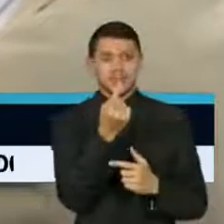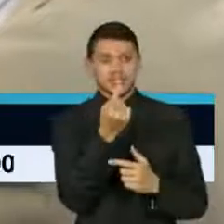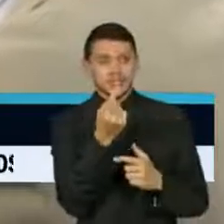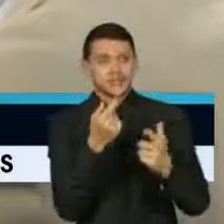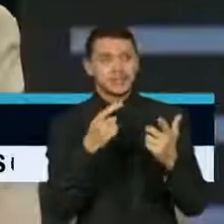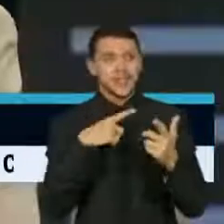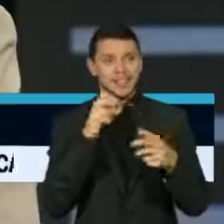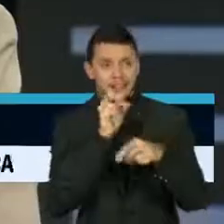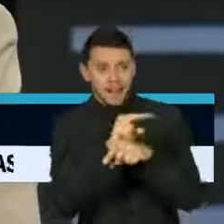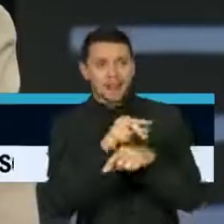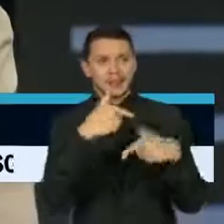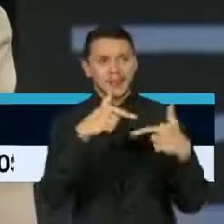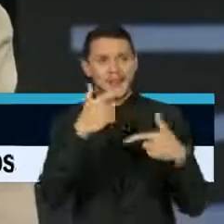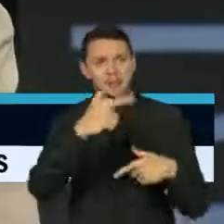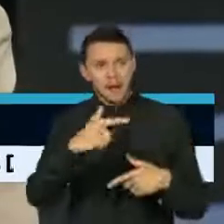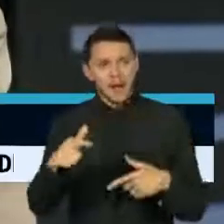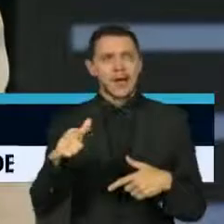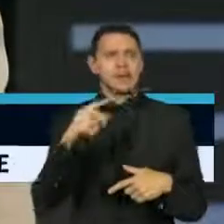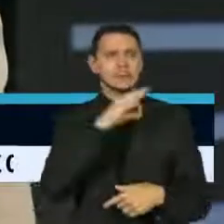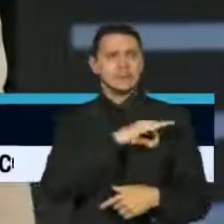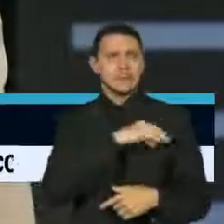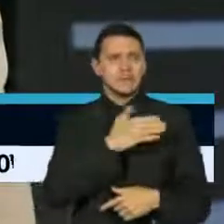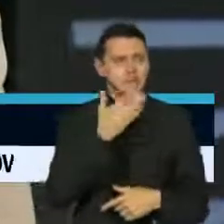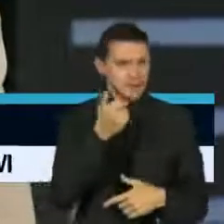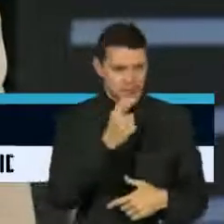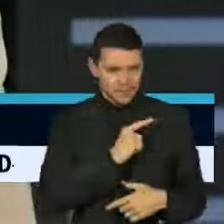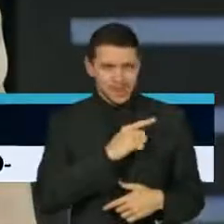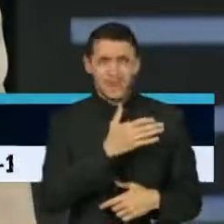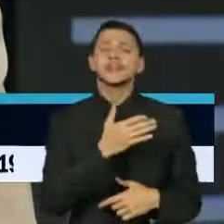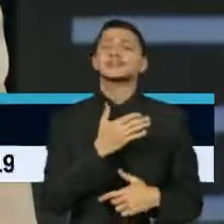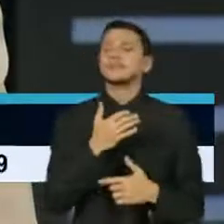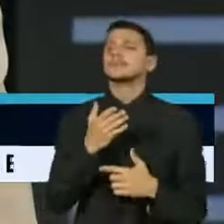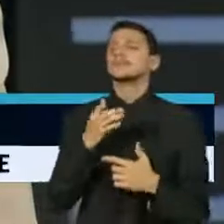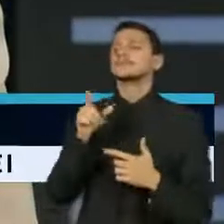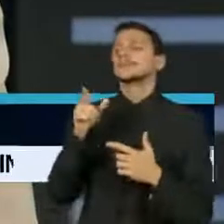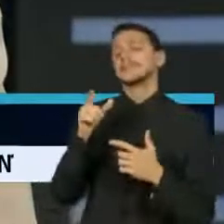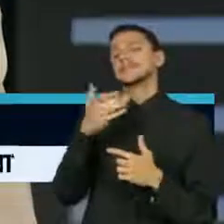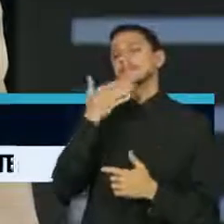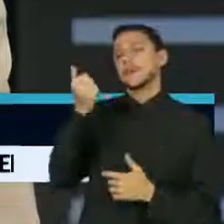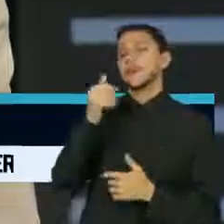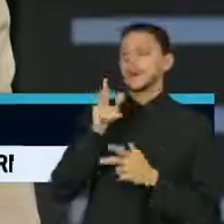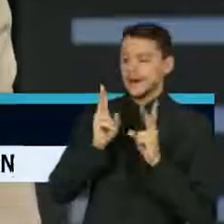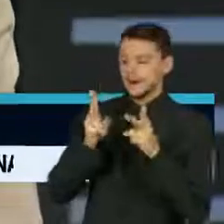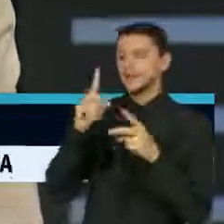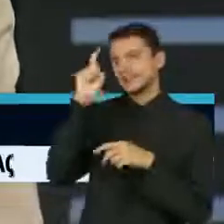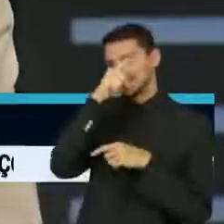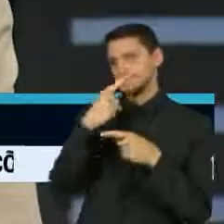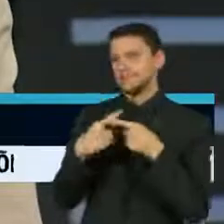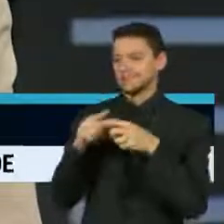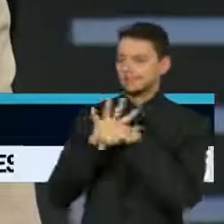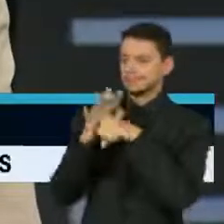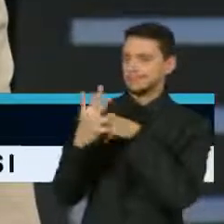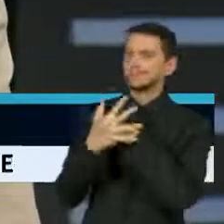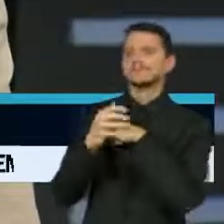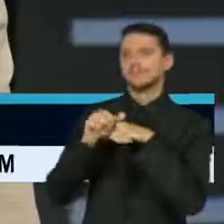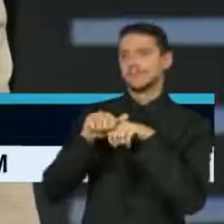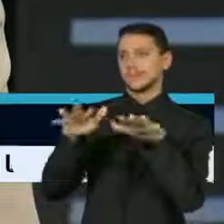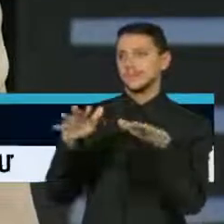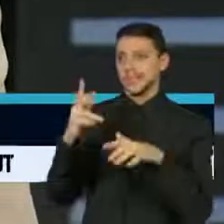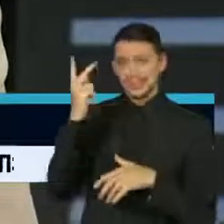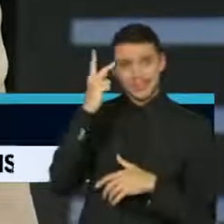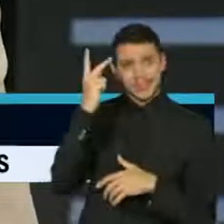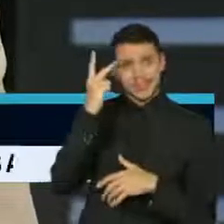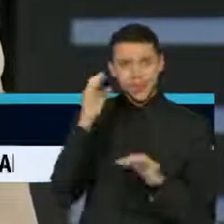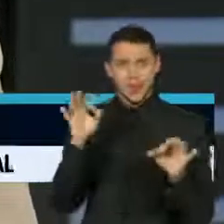sentem isso melhora mas enfrenta também uma dificuldade por causa da pandemia não dá para você ter em São